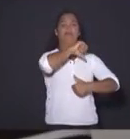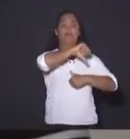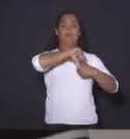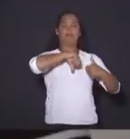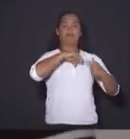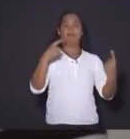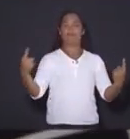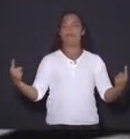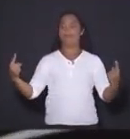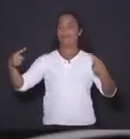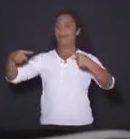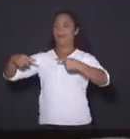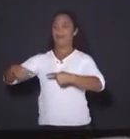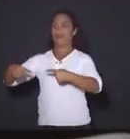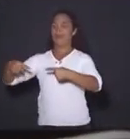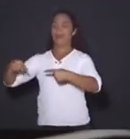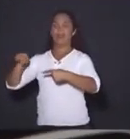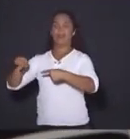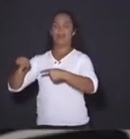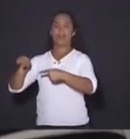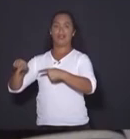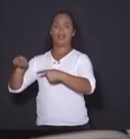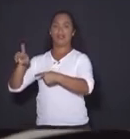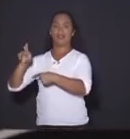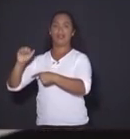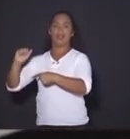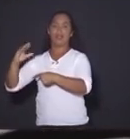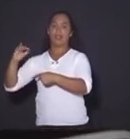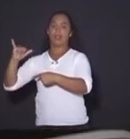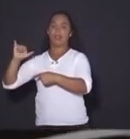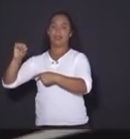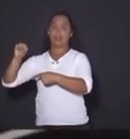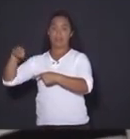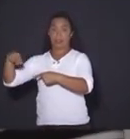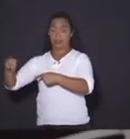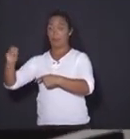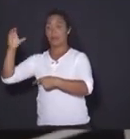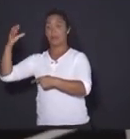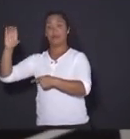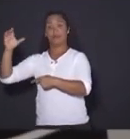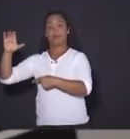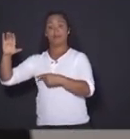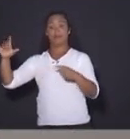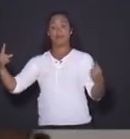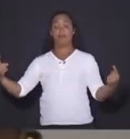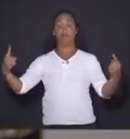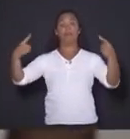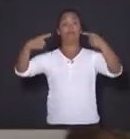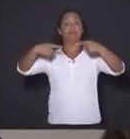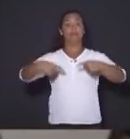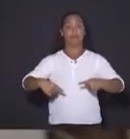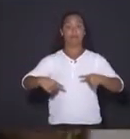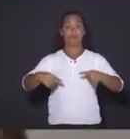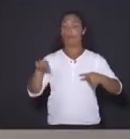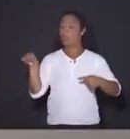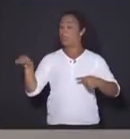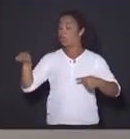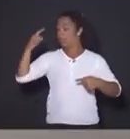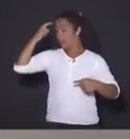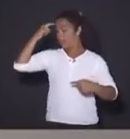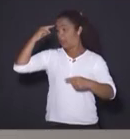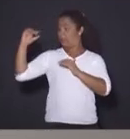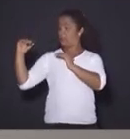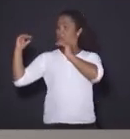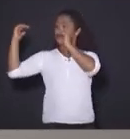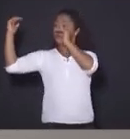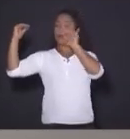contramão do racismo científico indo na contramão dessa ideologia é que pensa superioridade e inferioridade